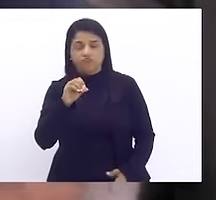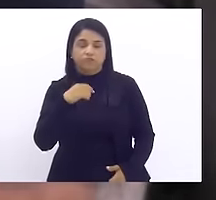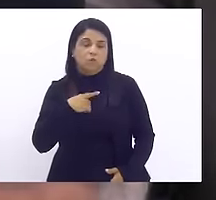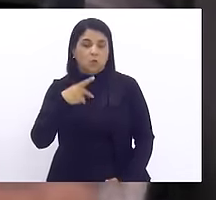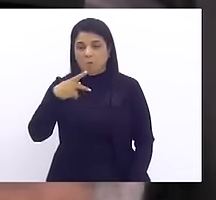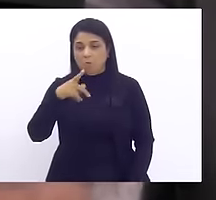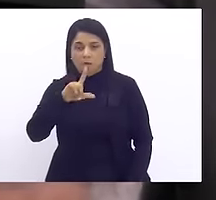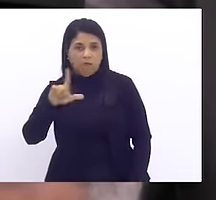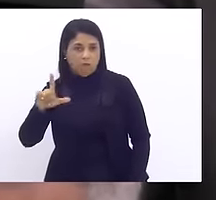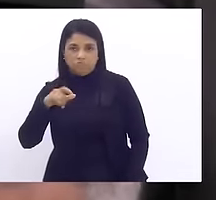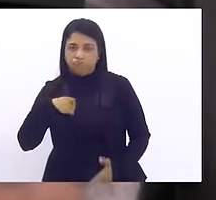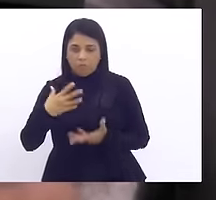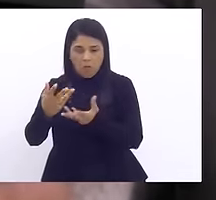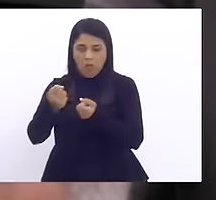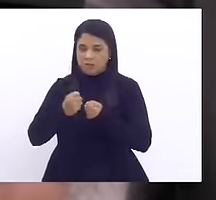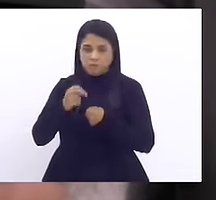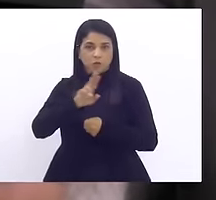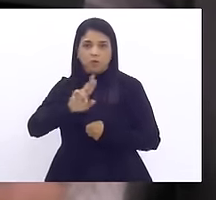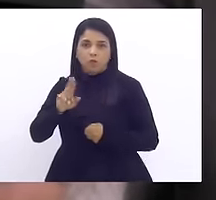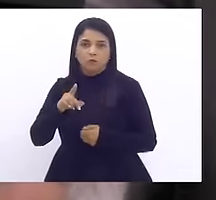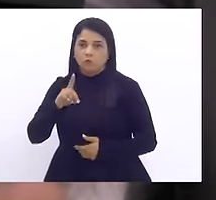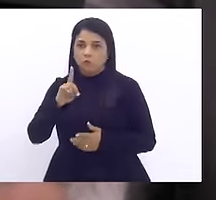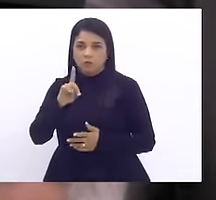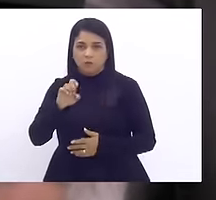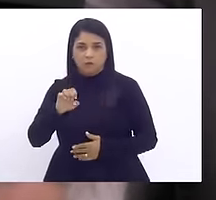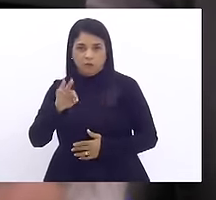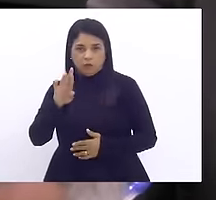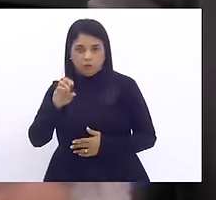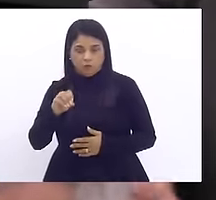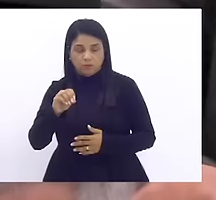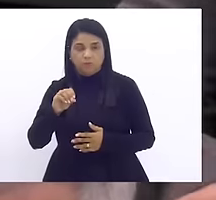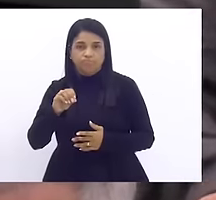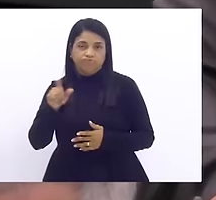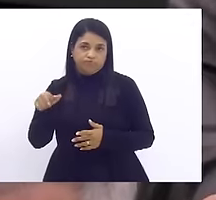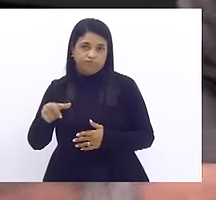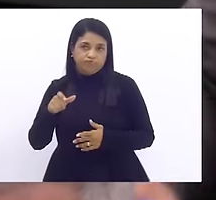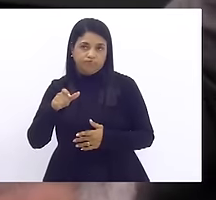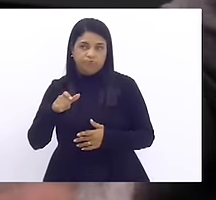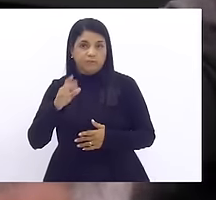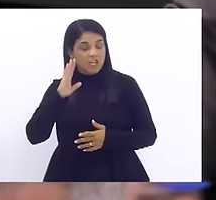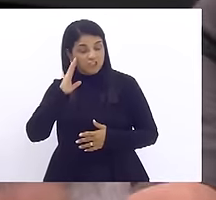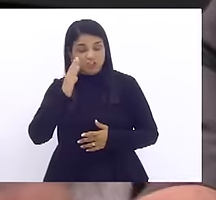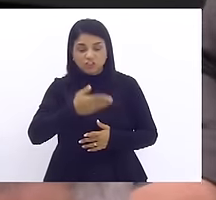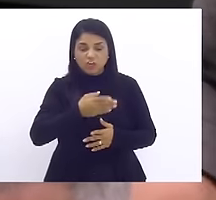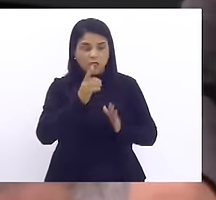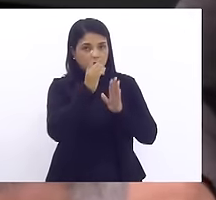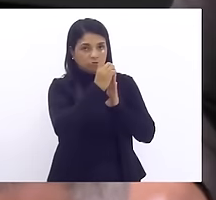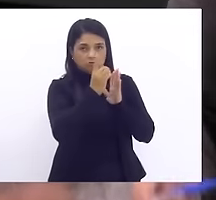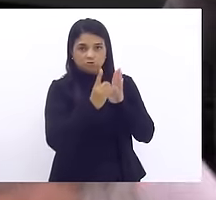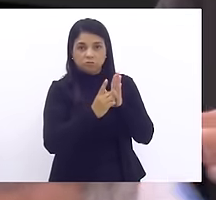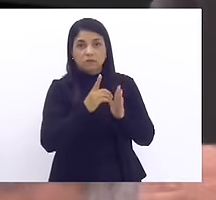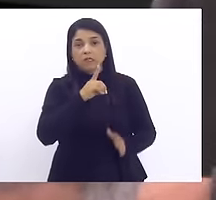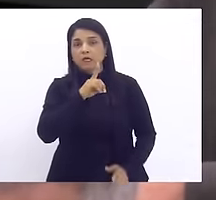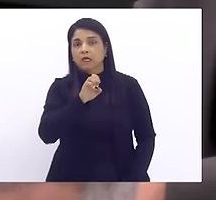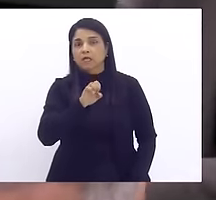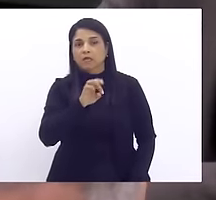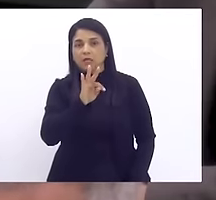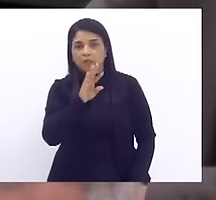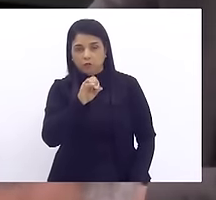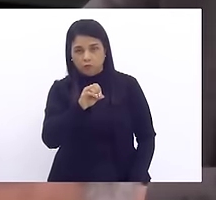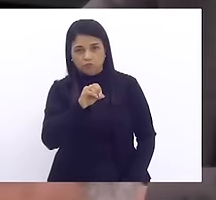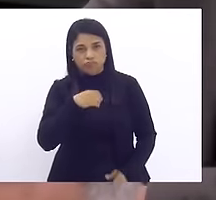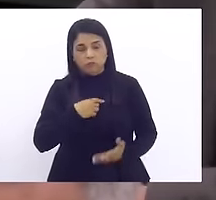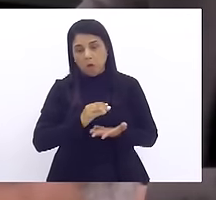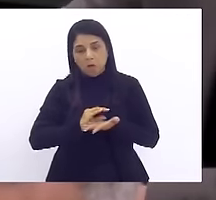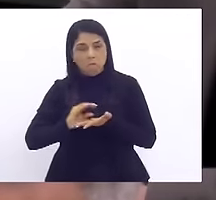nome do deto O valor é pago e creditado diretamente na conta do Detro não há repasse desse valor para fazenda de fato não há